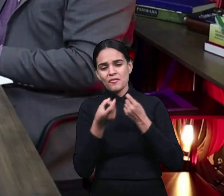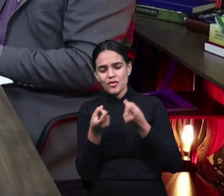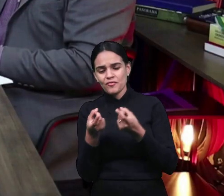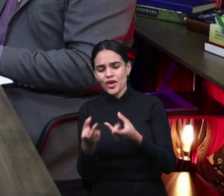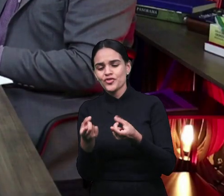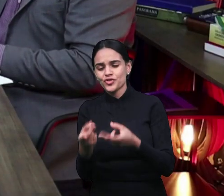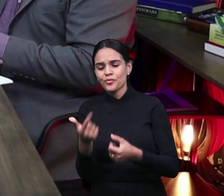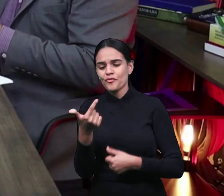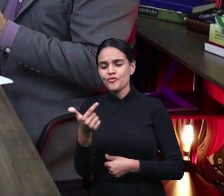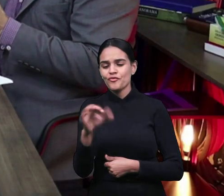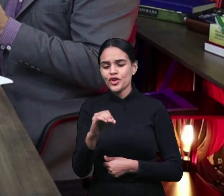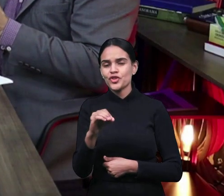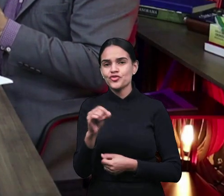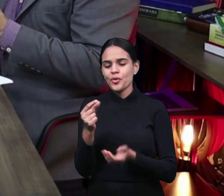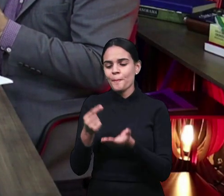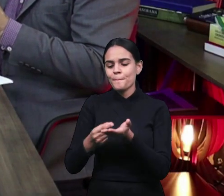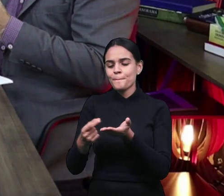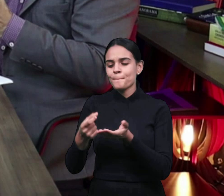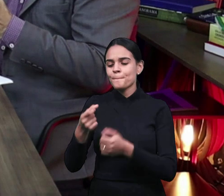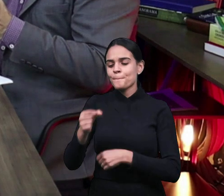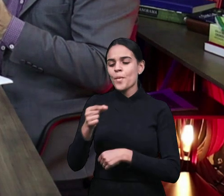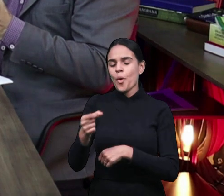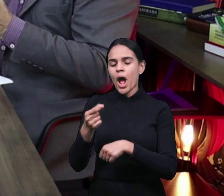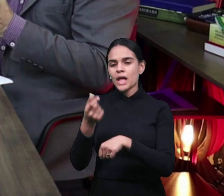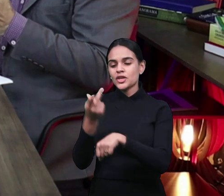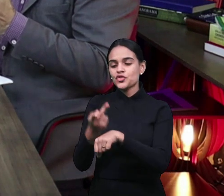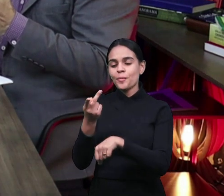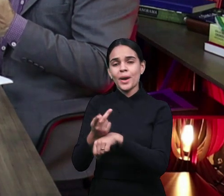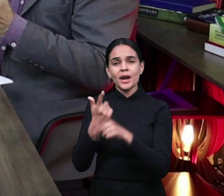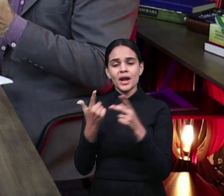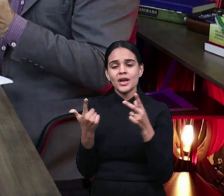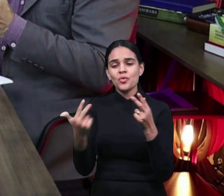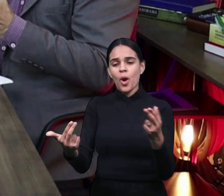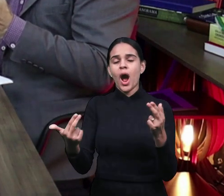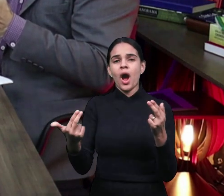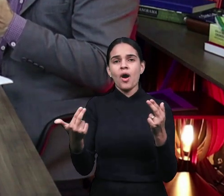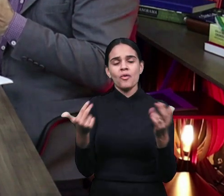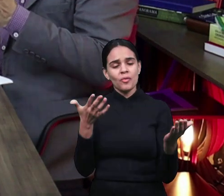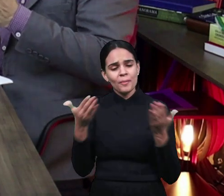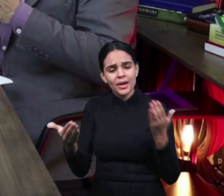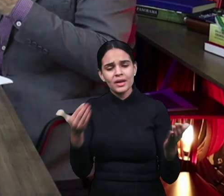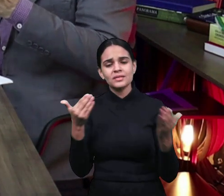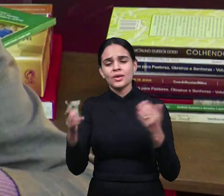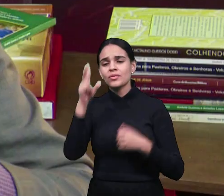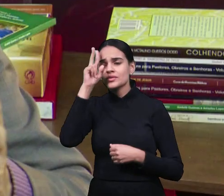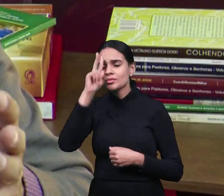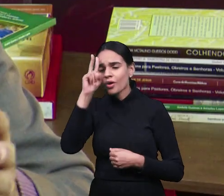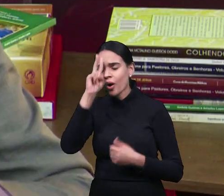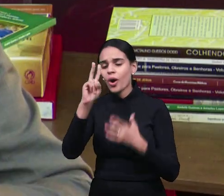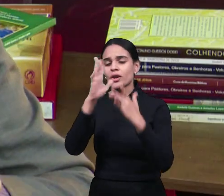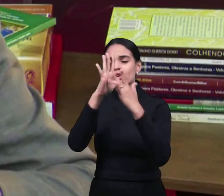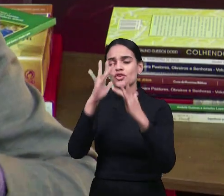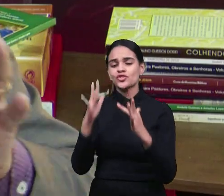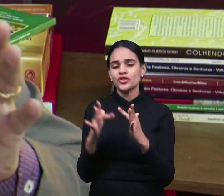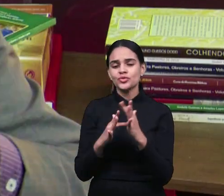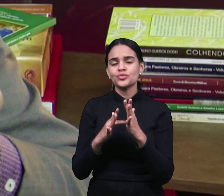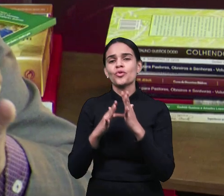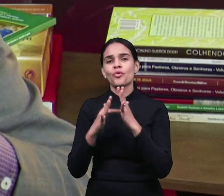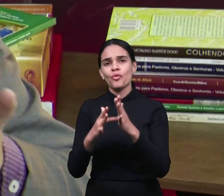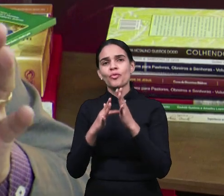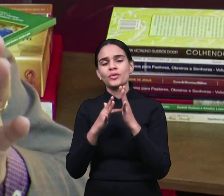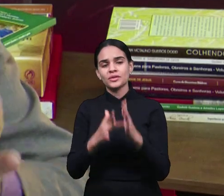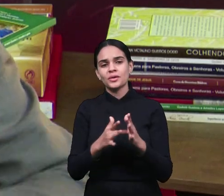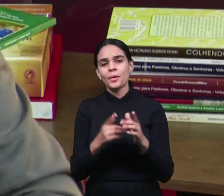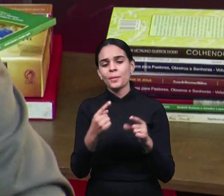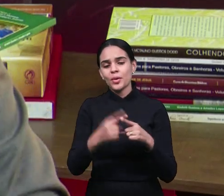lá na frente nós vamos ver que Jesus foi traído e vendido por 30 moedas, né? Isso. Mas se você colocar a correção também,